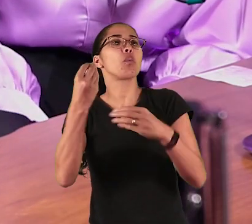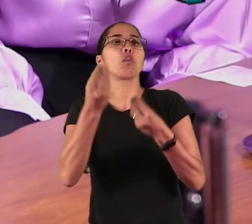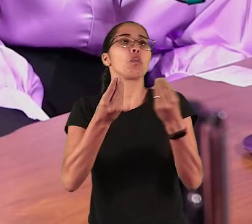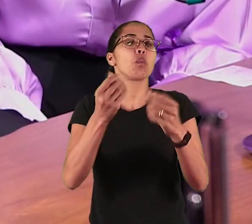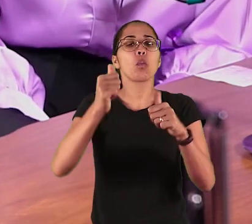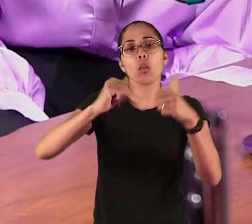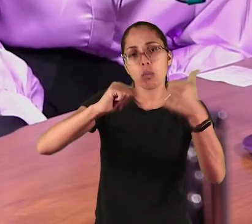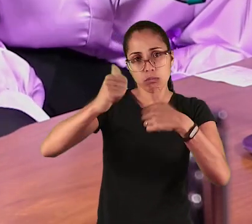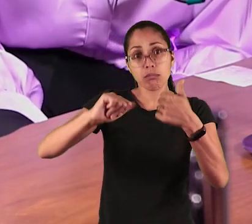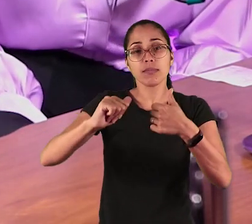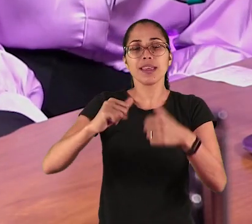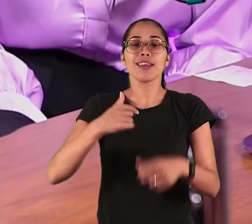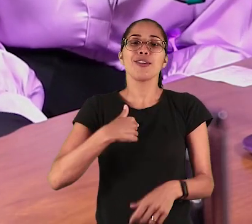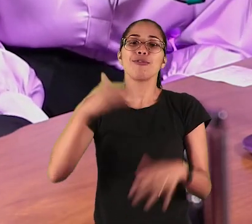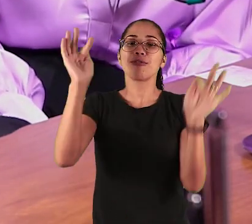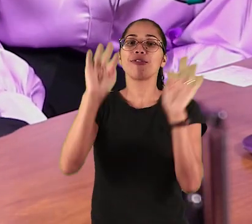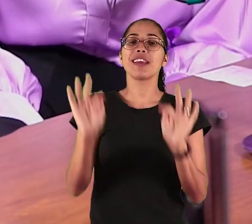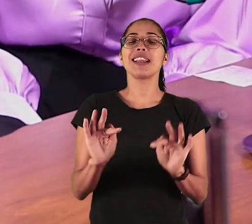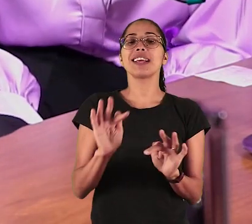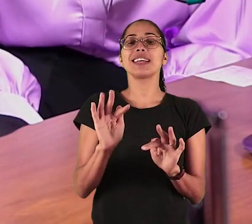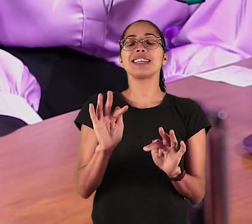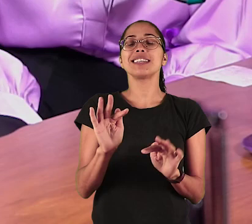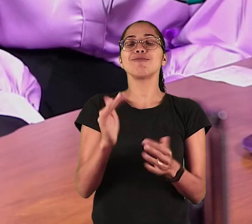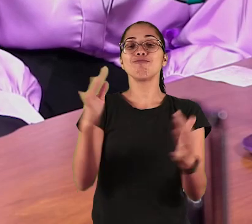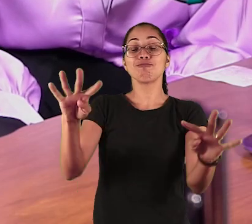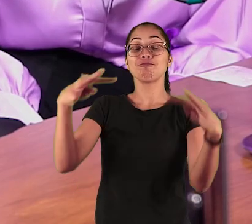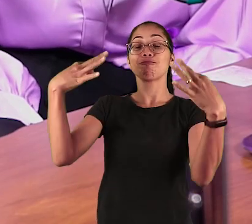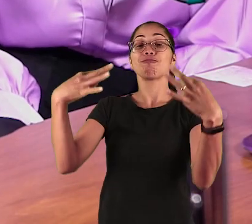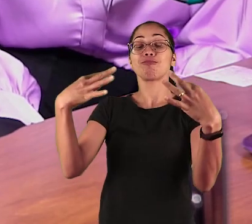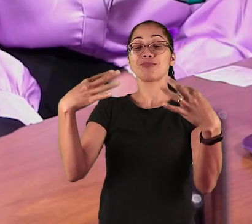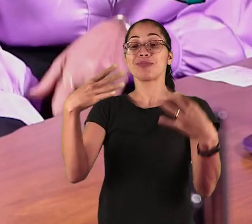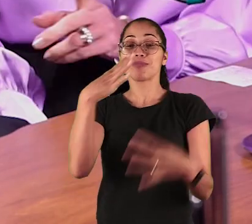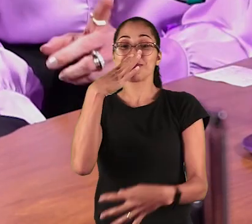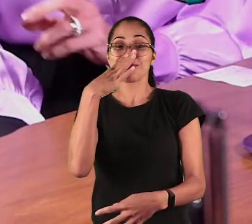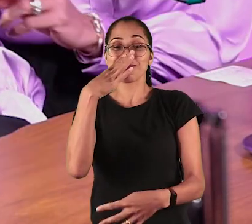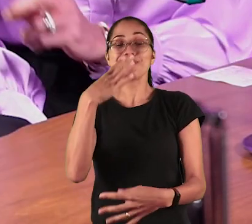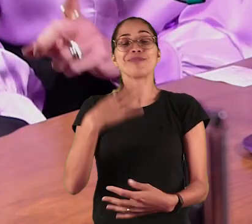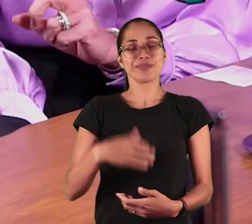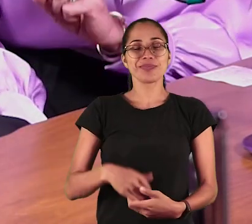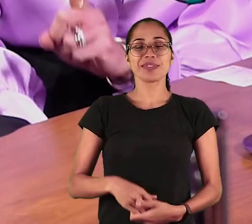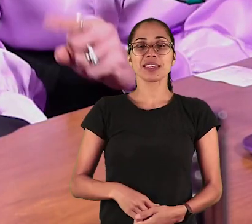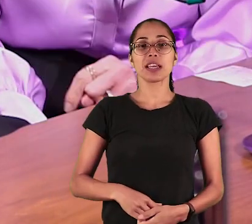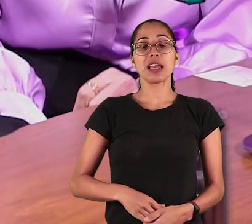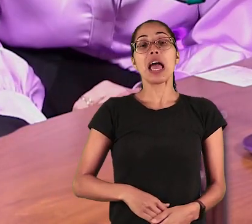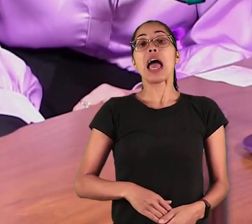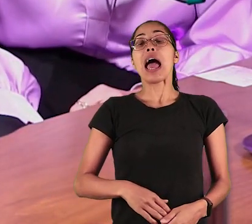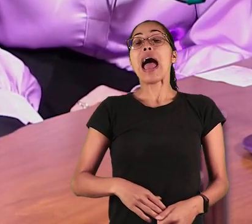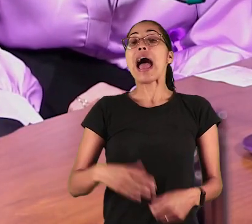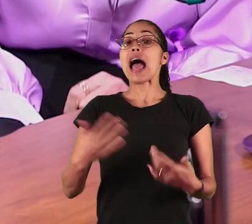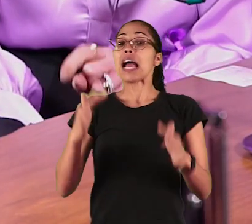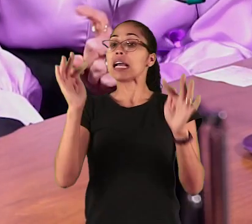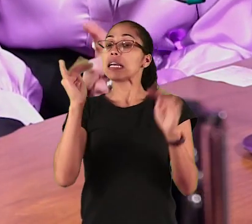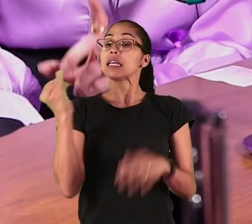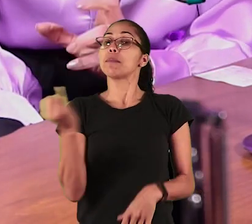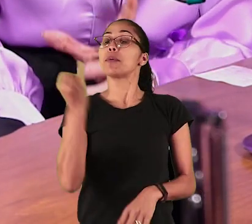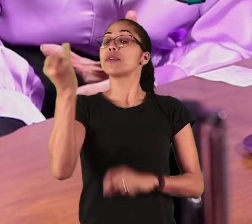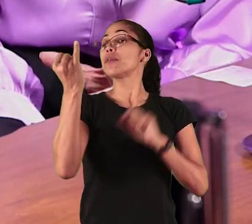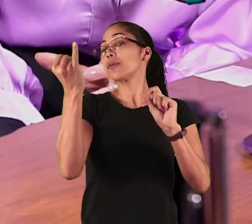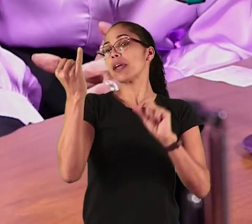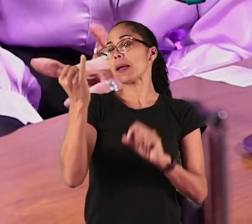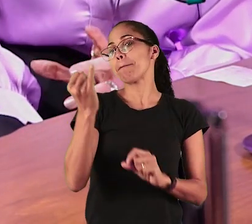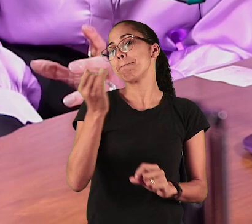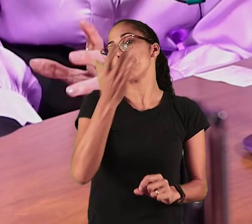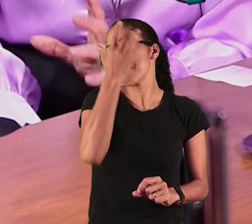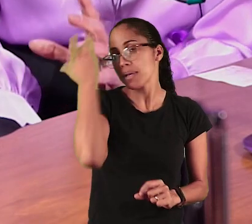objetivos eu fico feliz de poder inspirar aí de alguma forma mas o que a Camila falou para mim foi muito importante a questão de